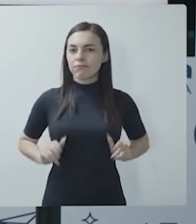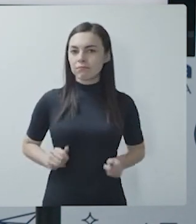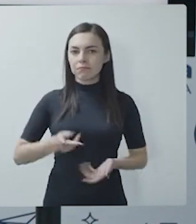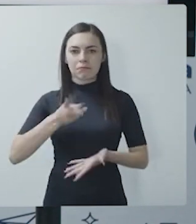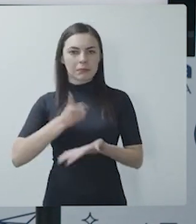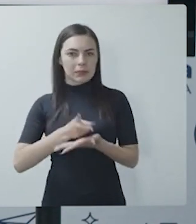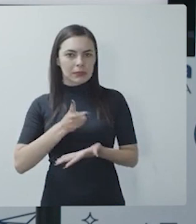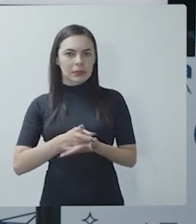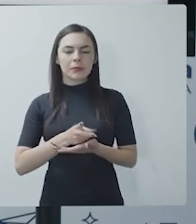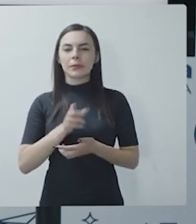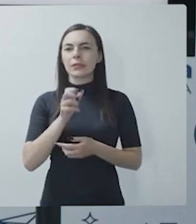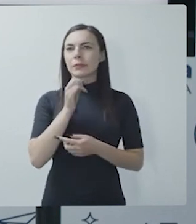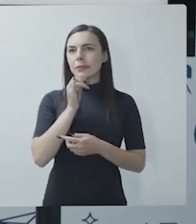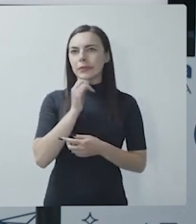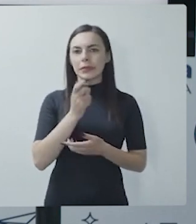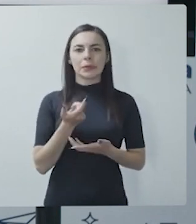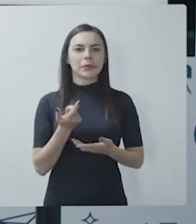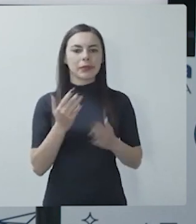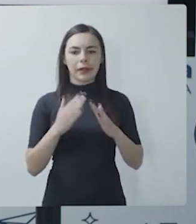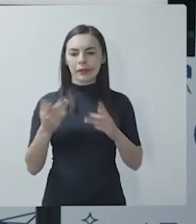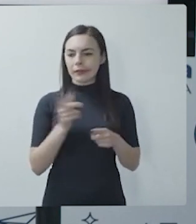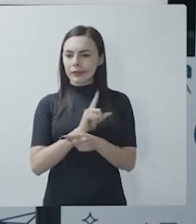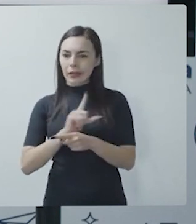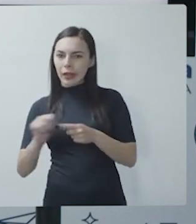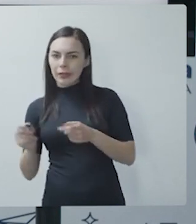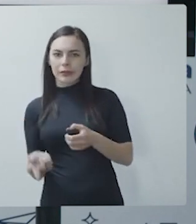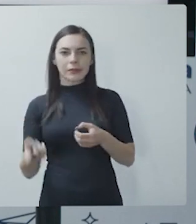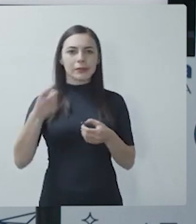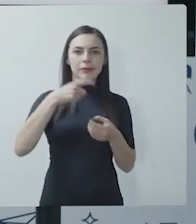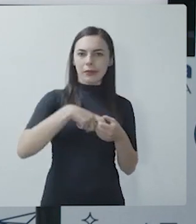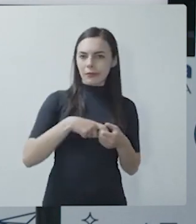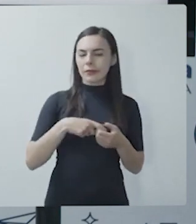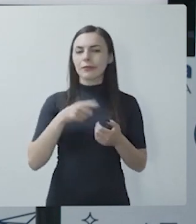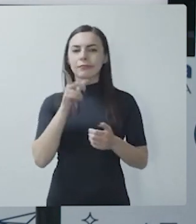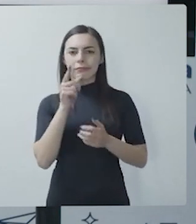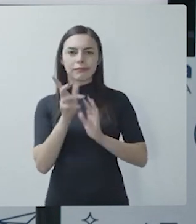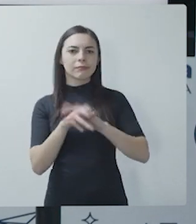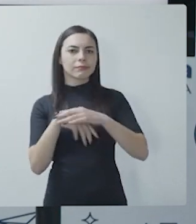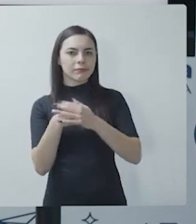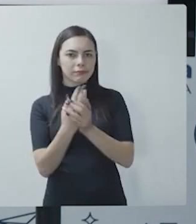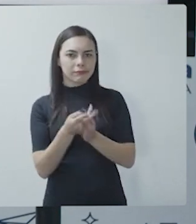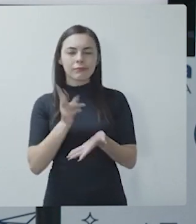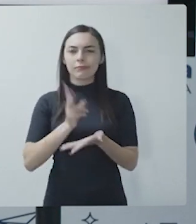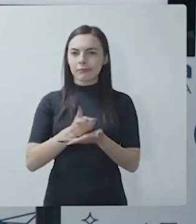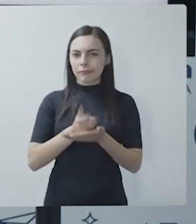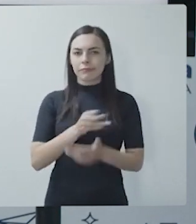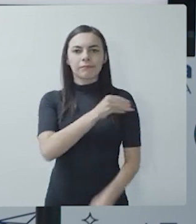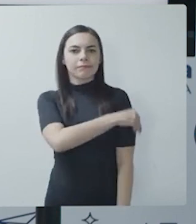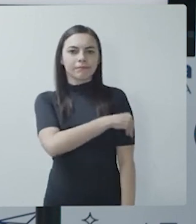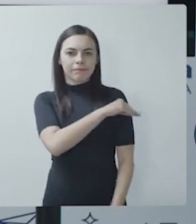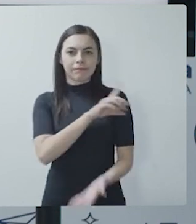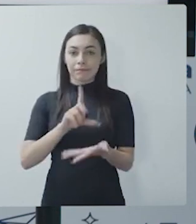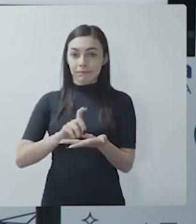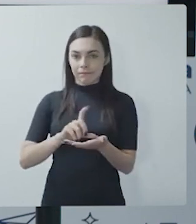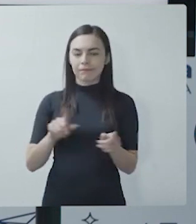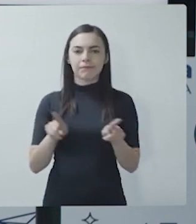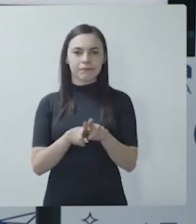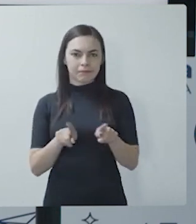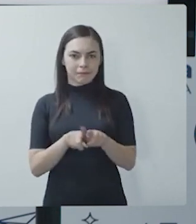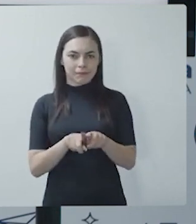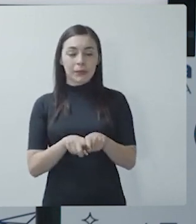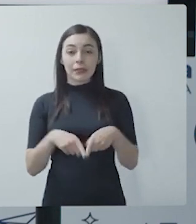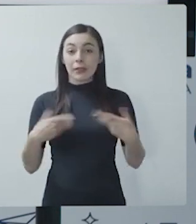que saírem de casa, voltarem para casa, sempre estarem lavando as mãos e usando o álcool gel. Então, nossa aula de hoje